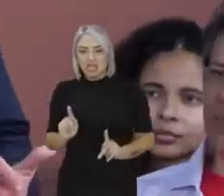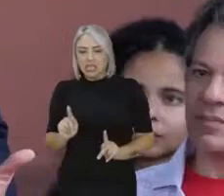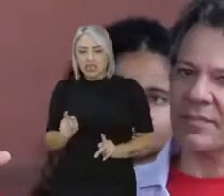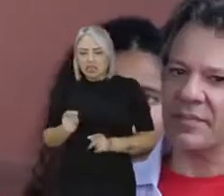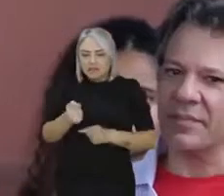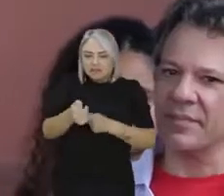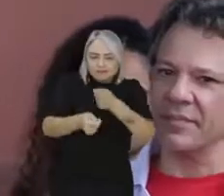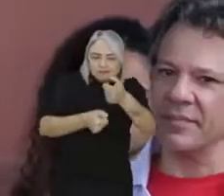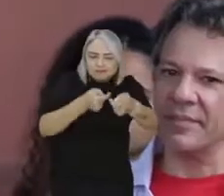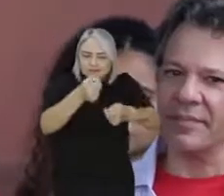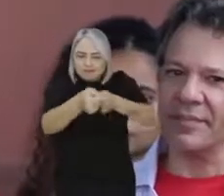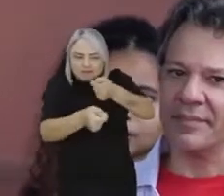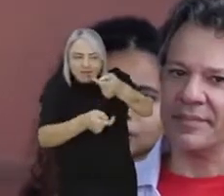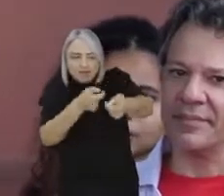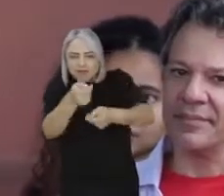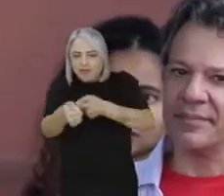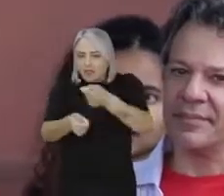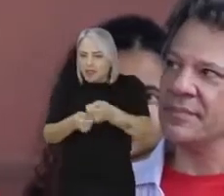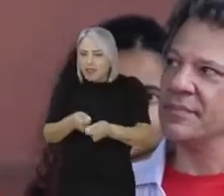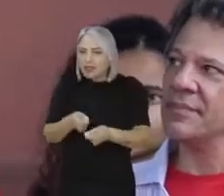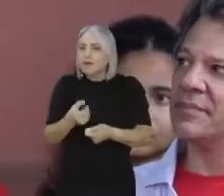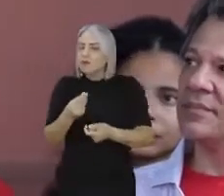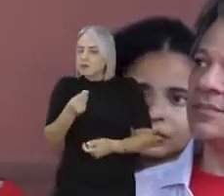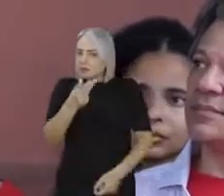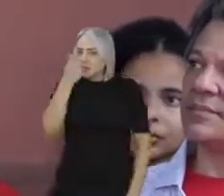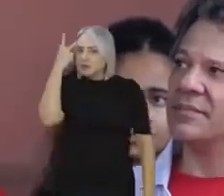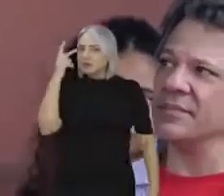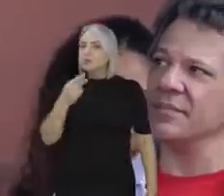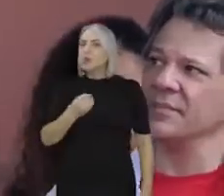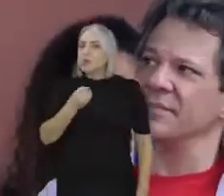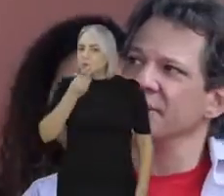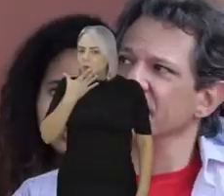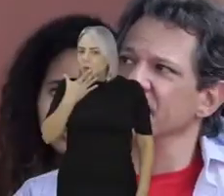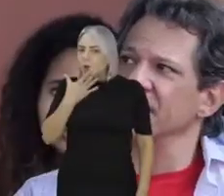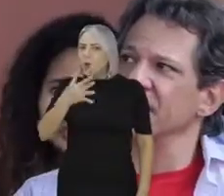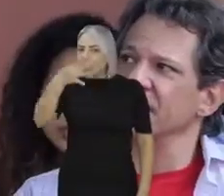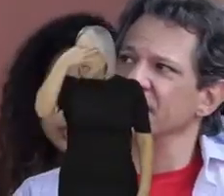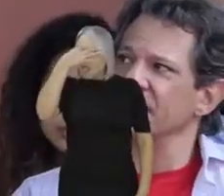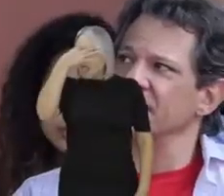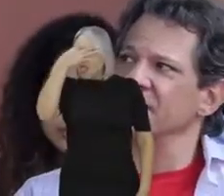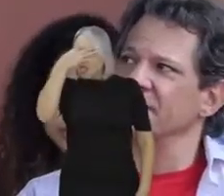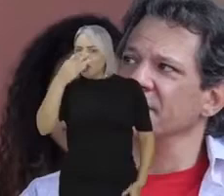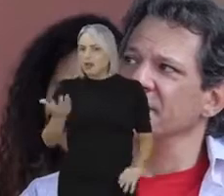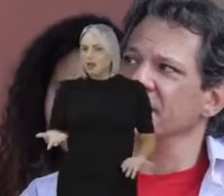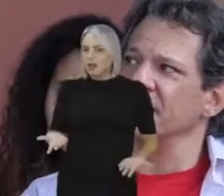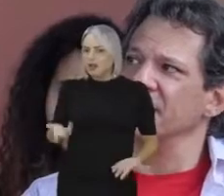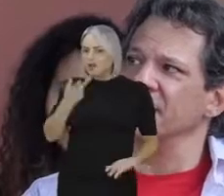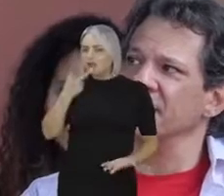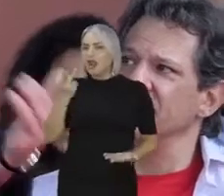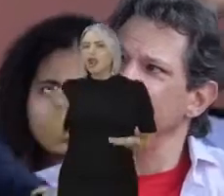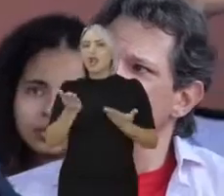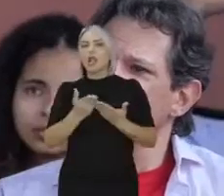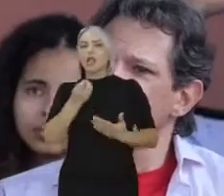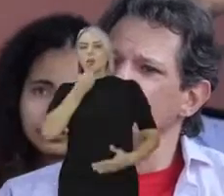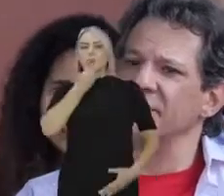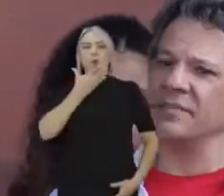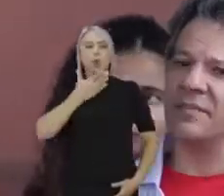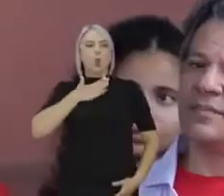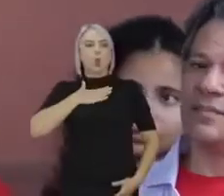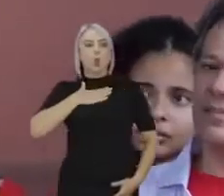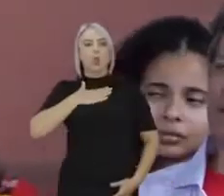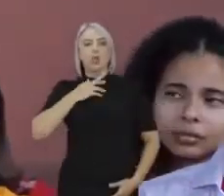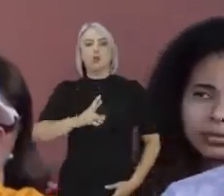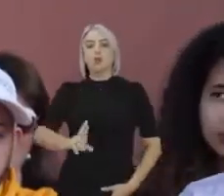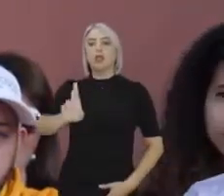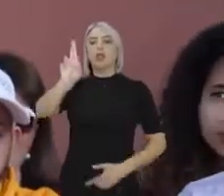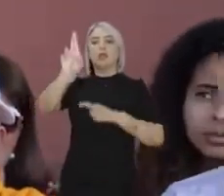boa, sabe, da igreja evangélica, sabe, dizendo que ele é o bem, Ele é o representante de Deus. E